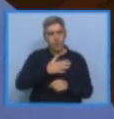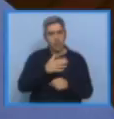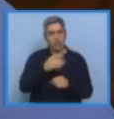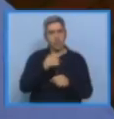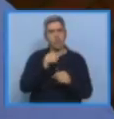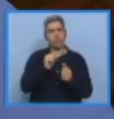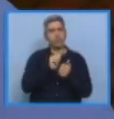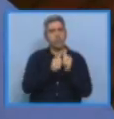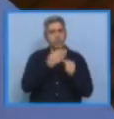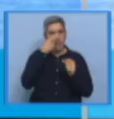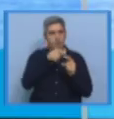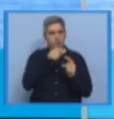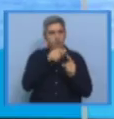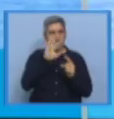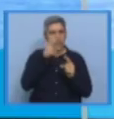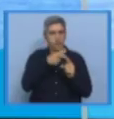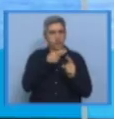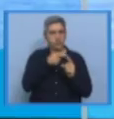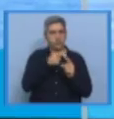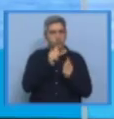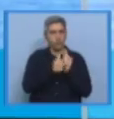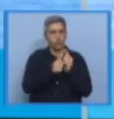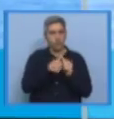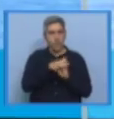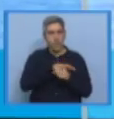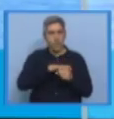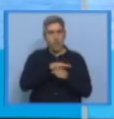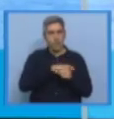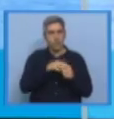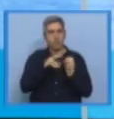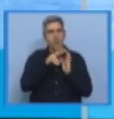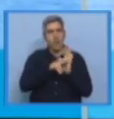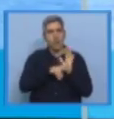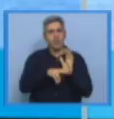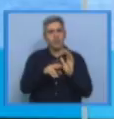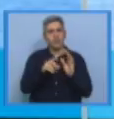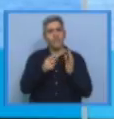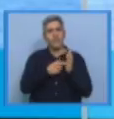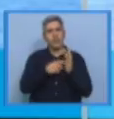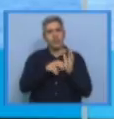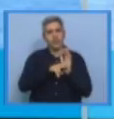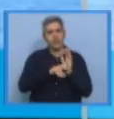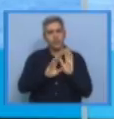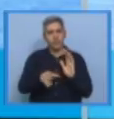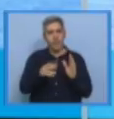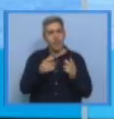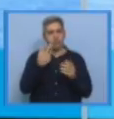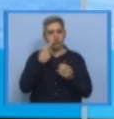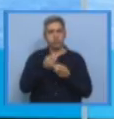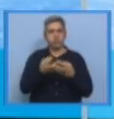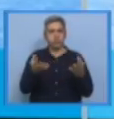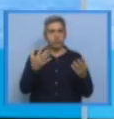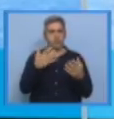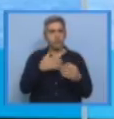desporto é o primeiro onde, enfim, as regras, ou melhor, a falta de regras já estão todas em cima da mesa, onde